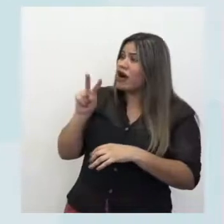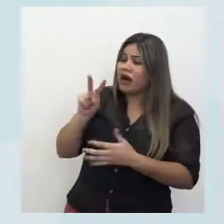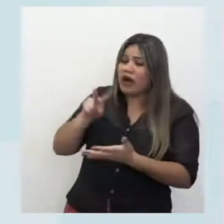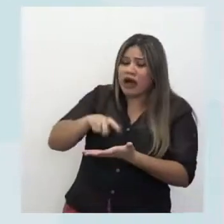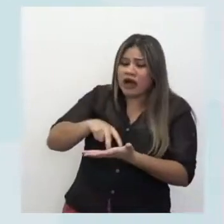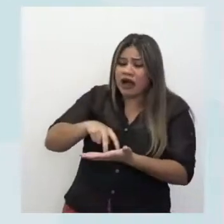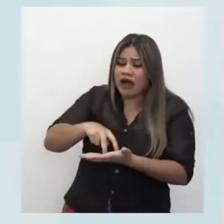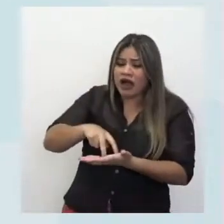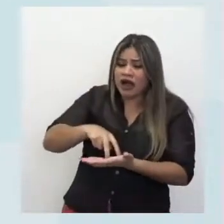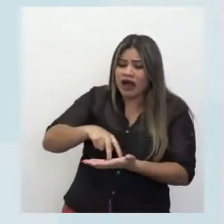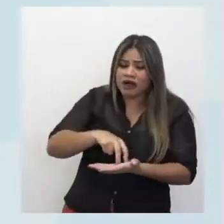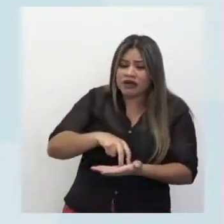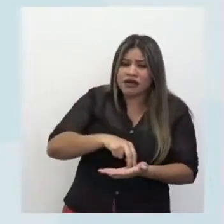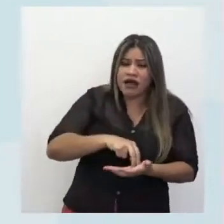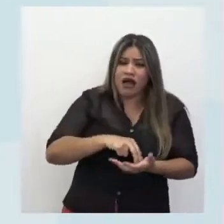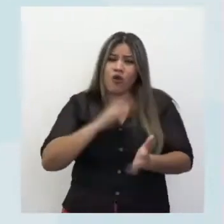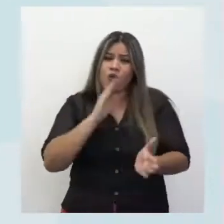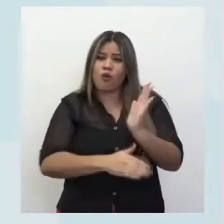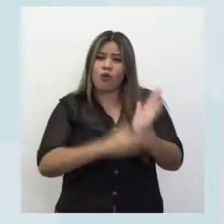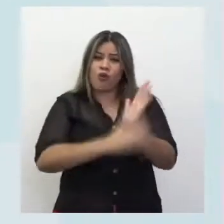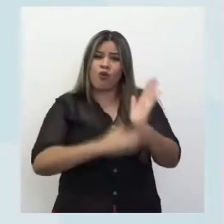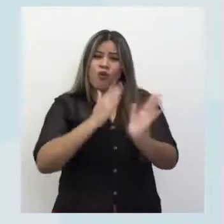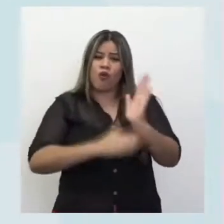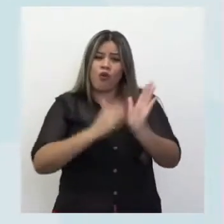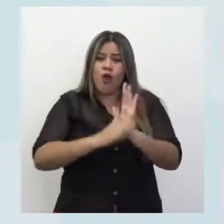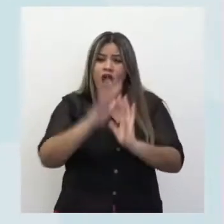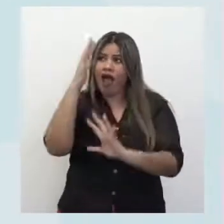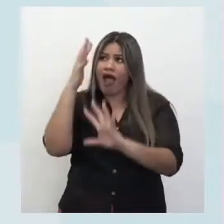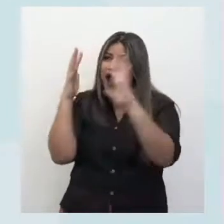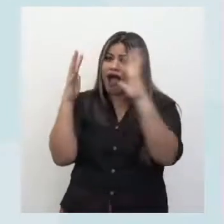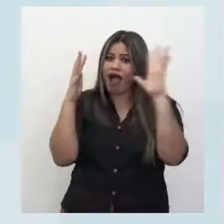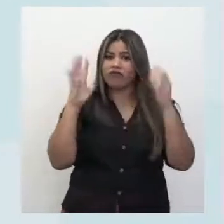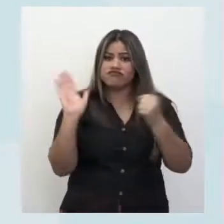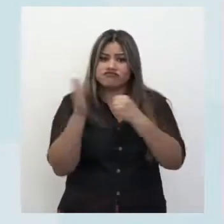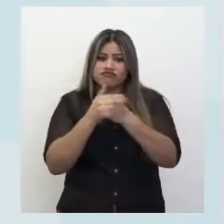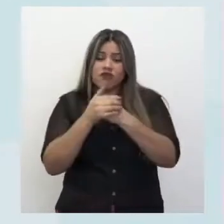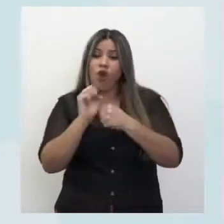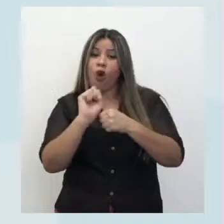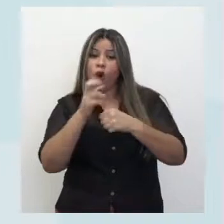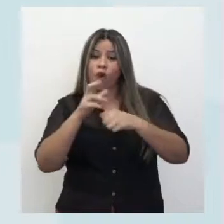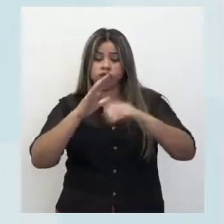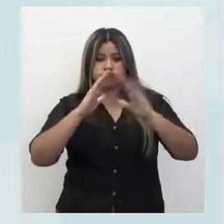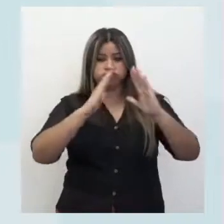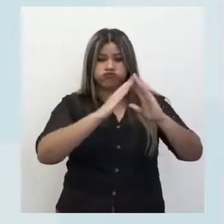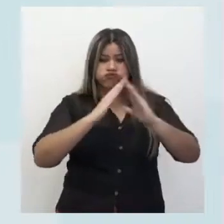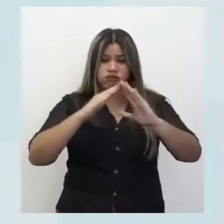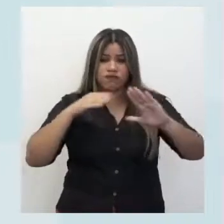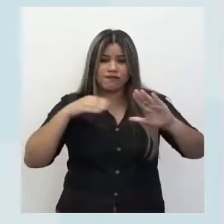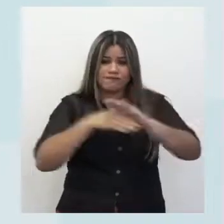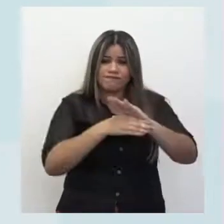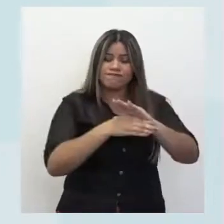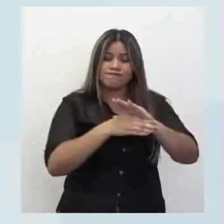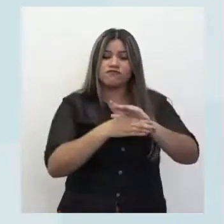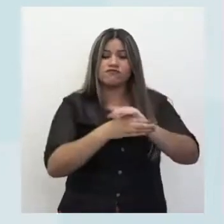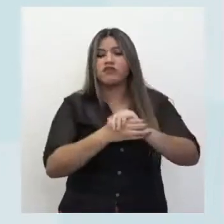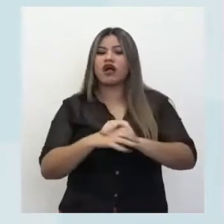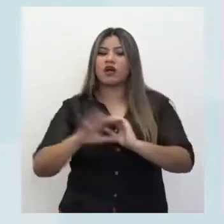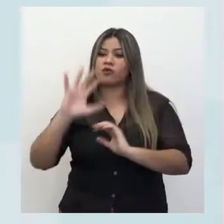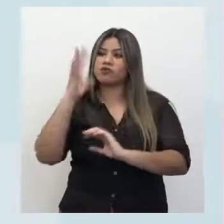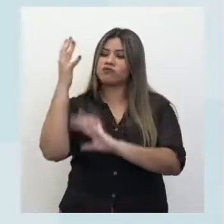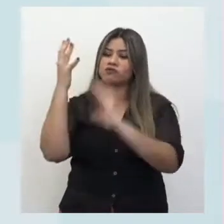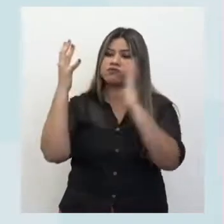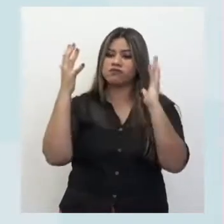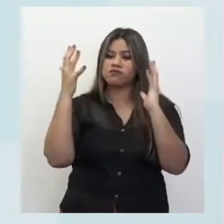pé e fugiam apavorados para debaixo das árvores ou para dentro de tocas. Só coqueiros e